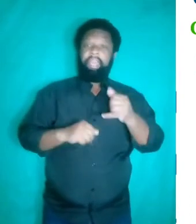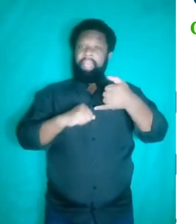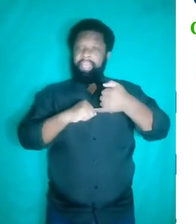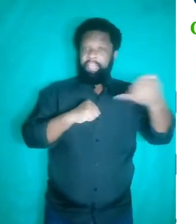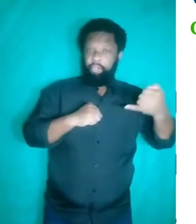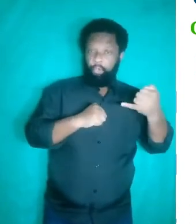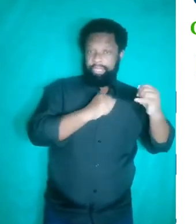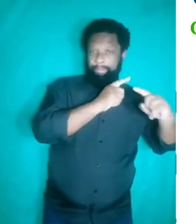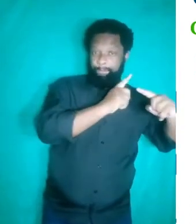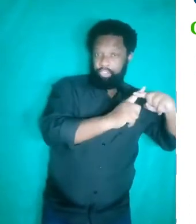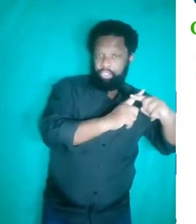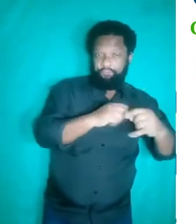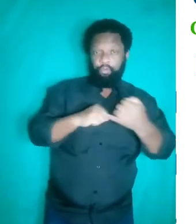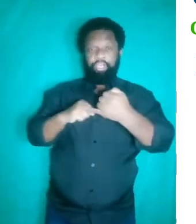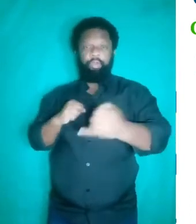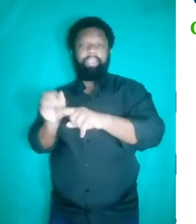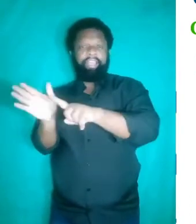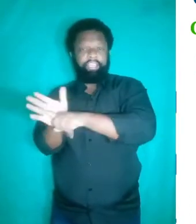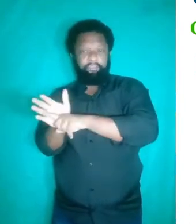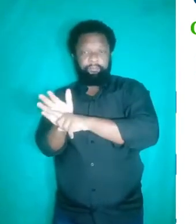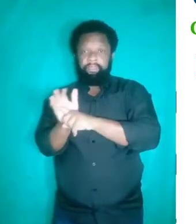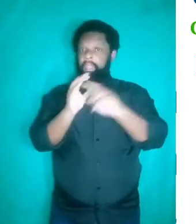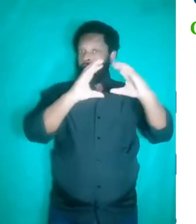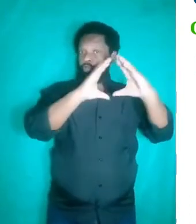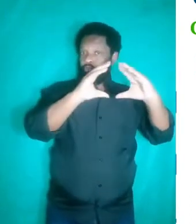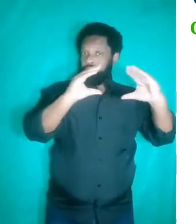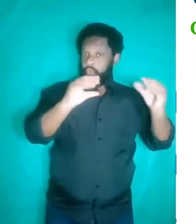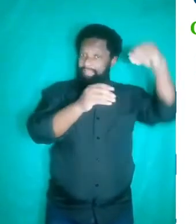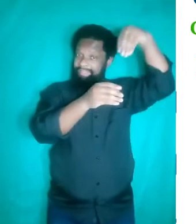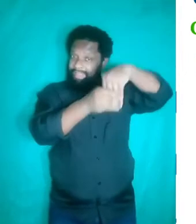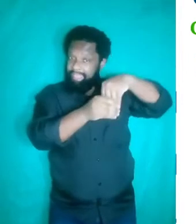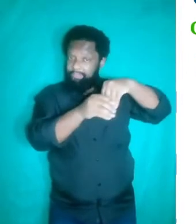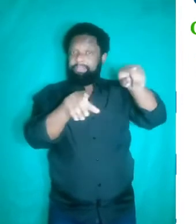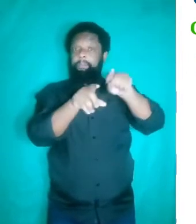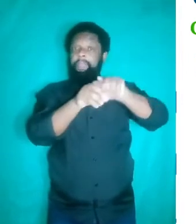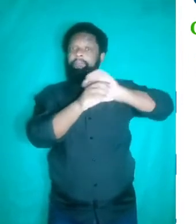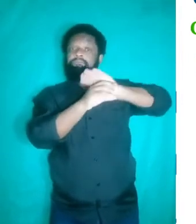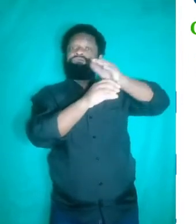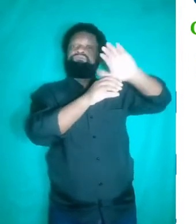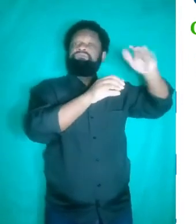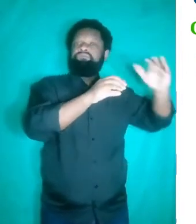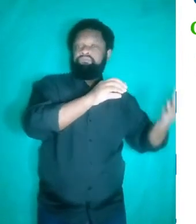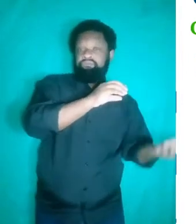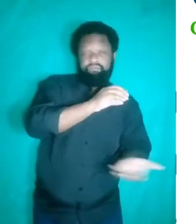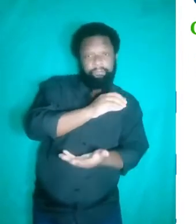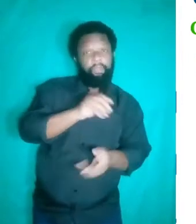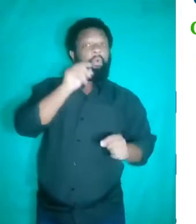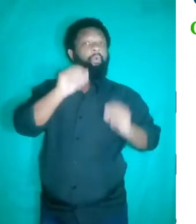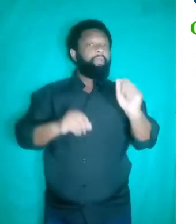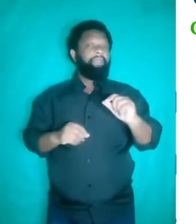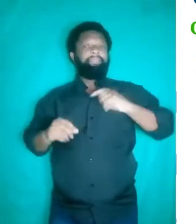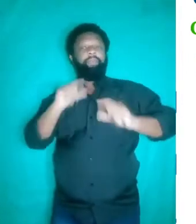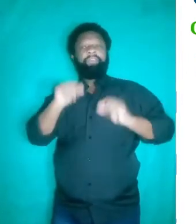íons negativos e íons positivos. E não só a gente tem dentro da nuvem, como a gente tem ao redor dela,